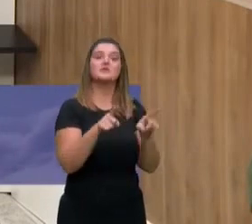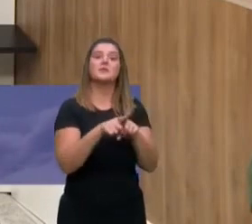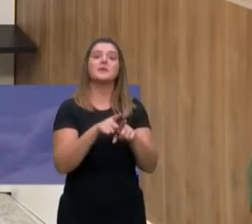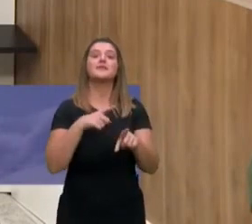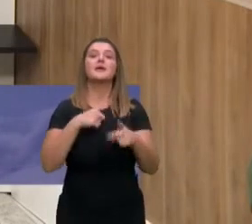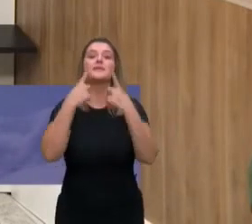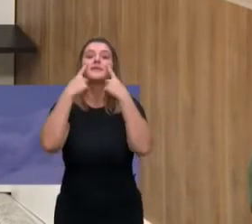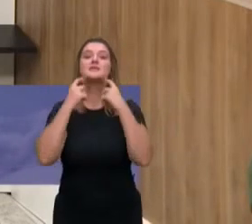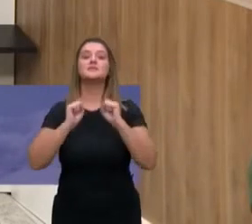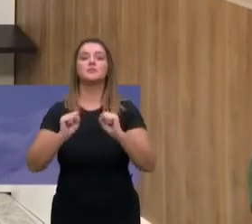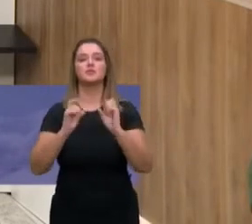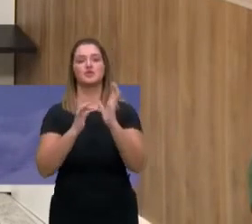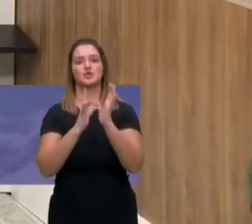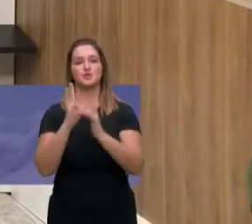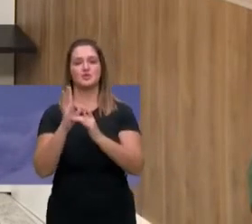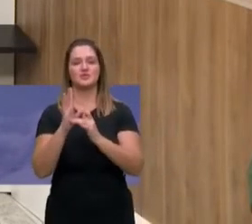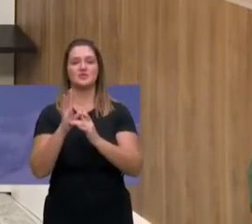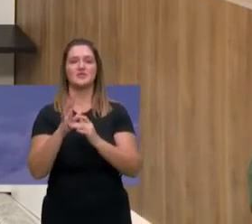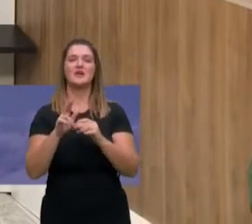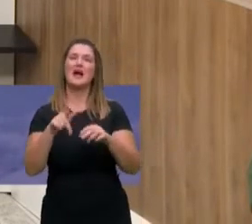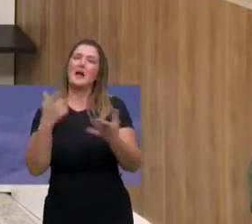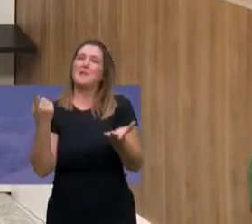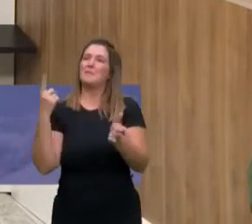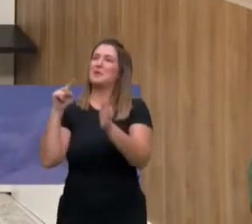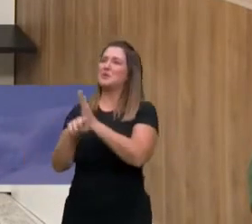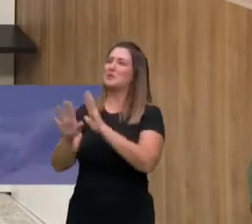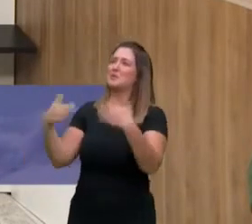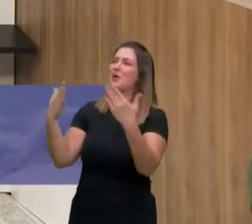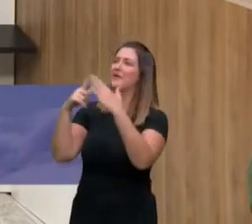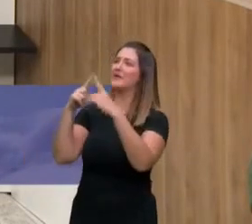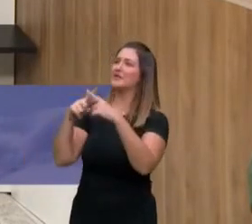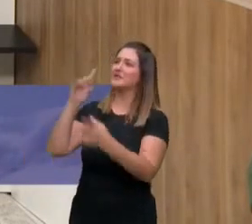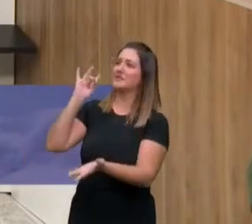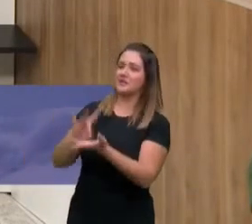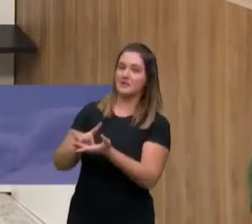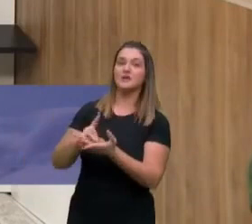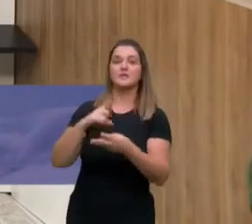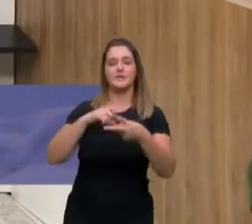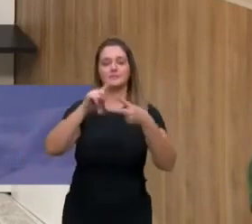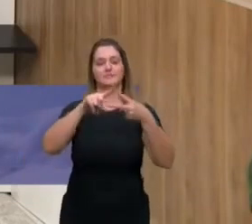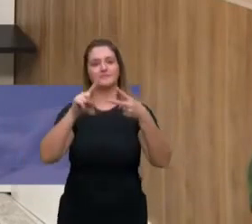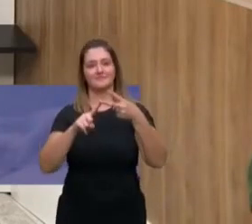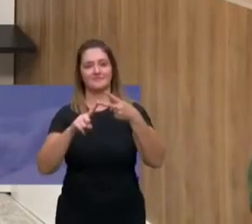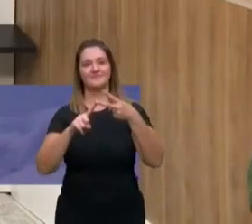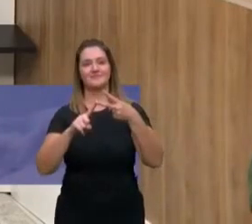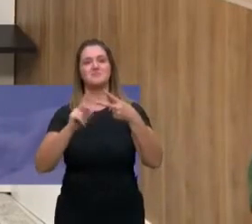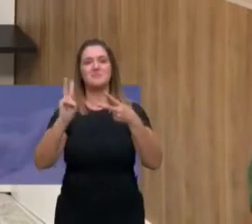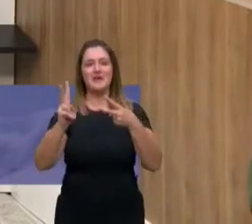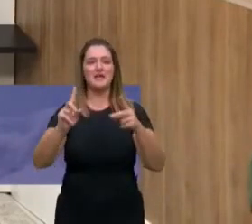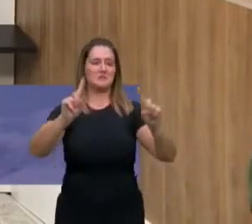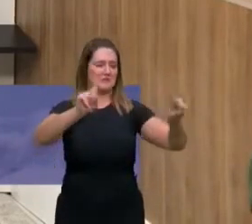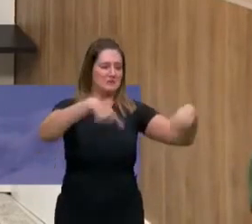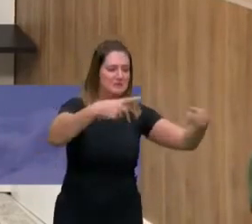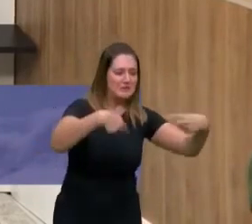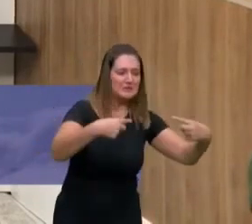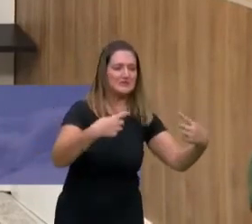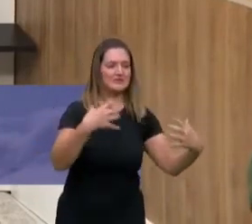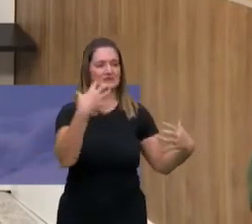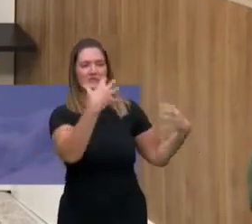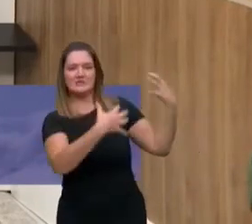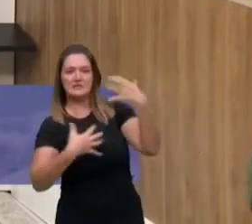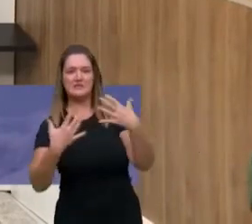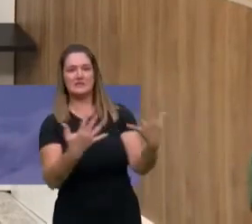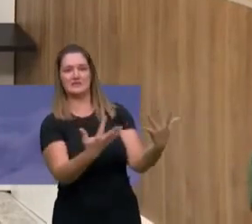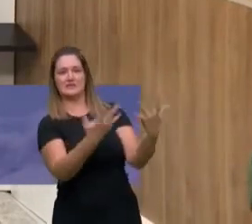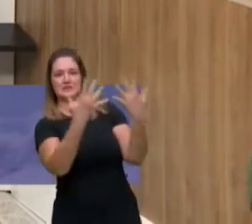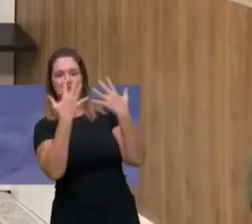também. Essas são basicamente as características da igreja verdadeira. E mesmo diante de perseguições, de inquisição, de